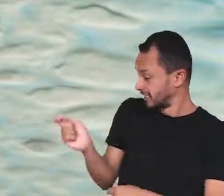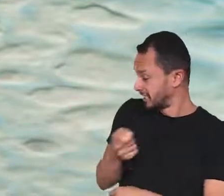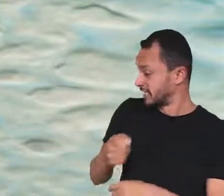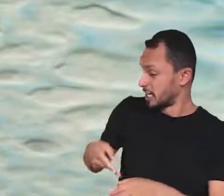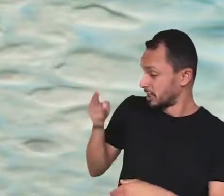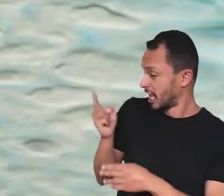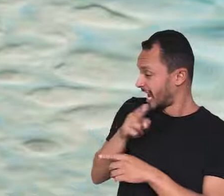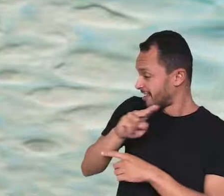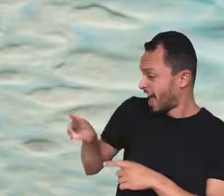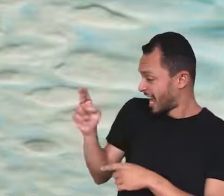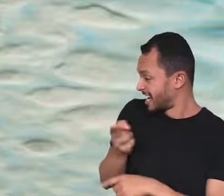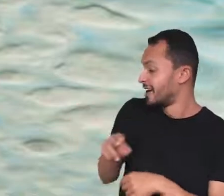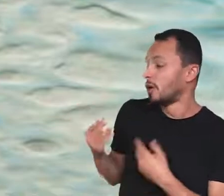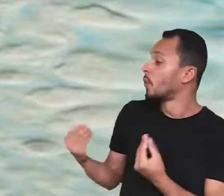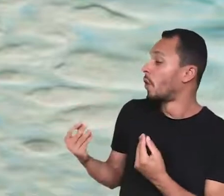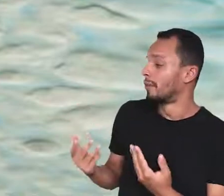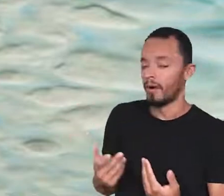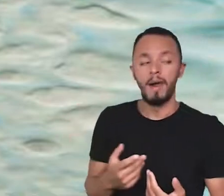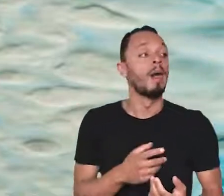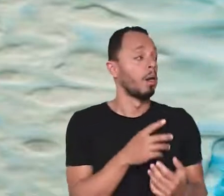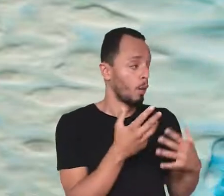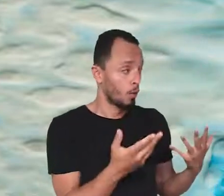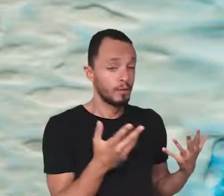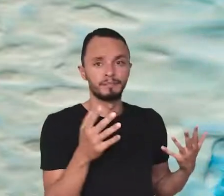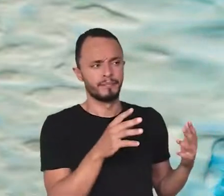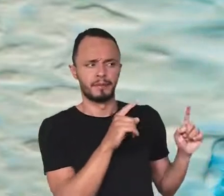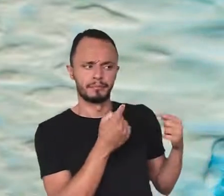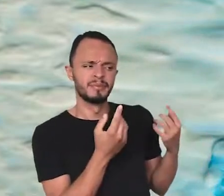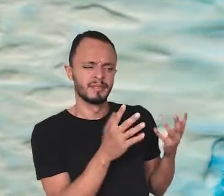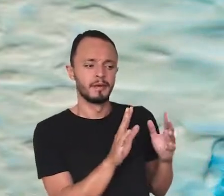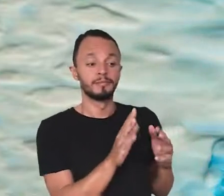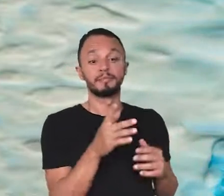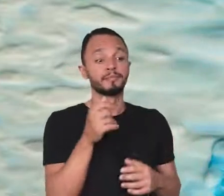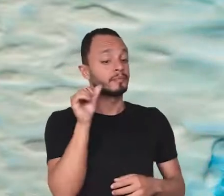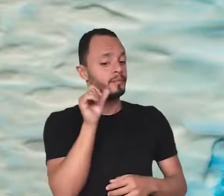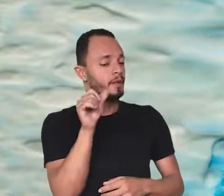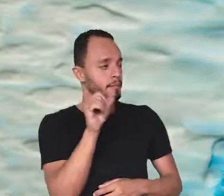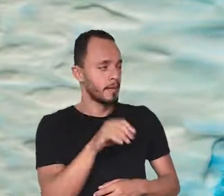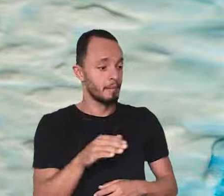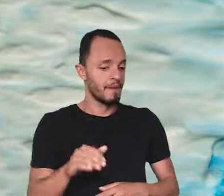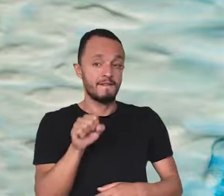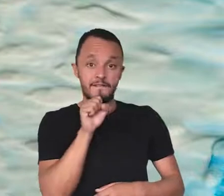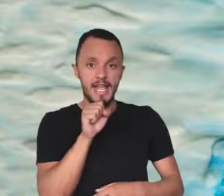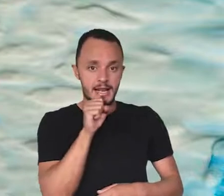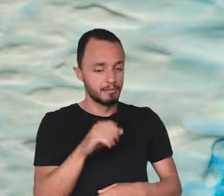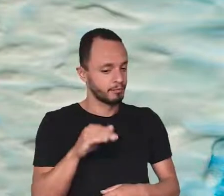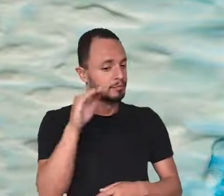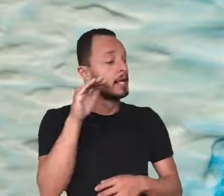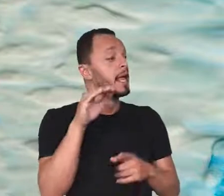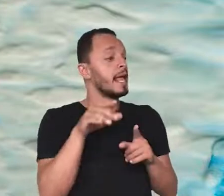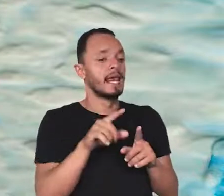Ih, para de ficar gongando. Então, quando a cintura fina ficou mais velha, ela saiu da Guaicuruza. Da zona de